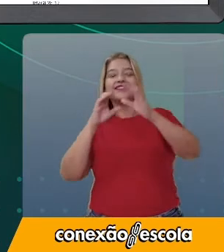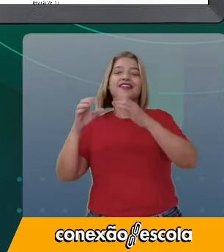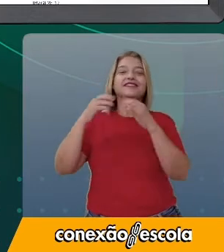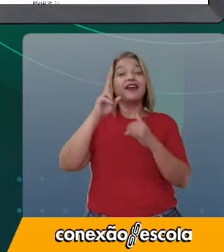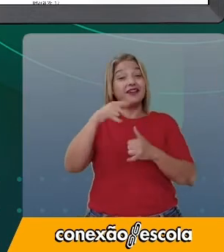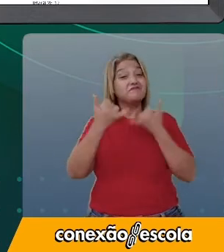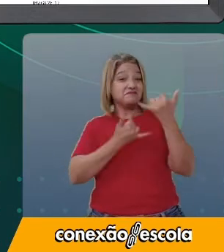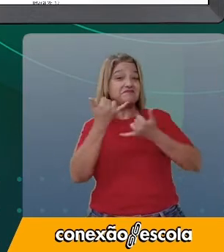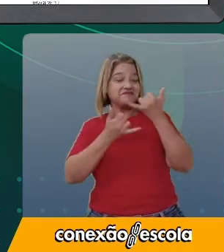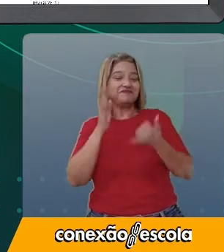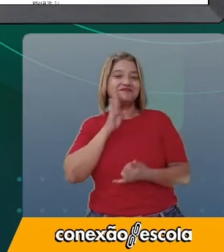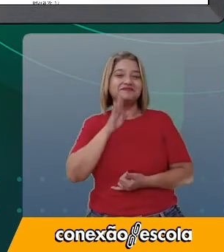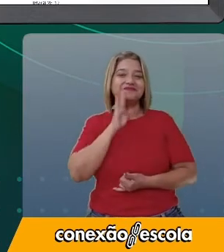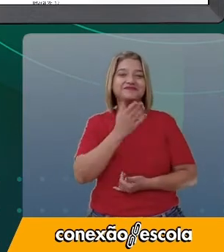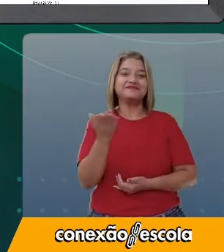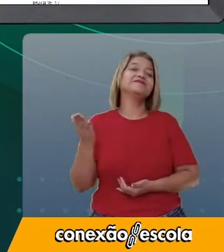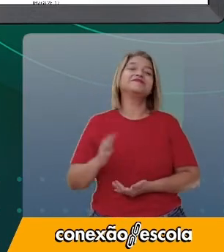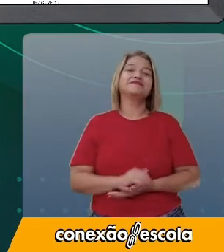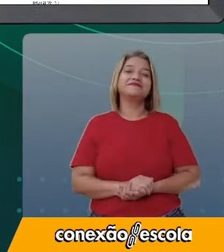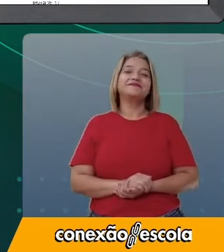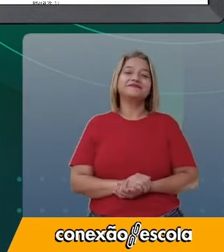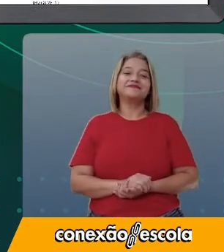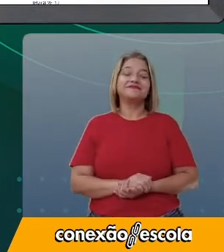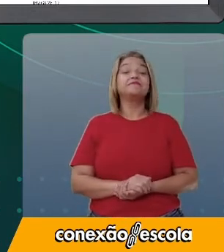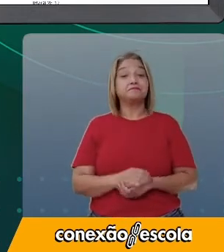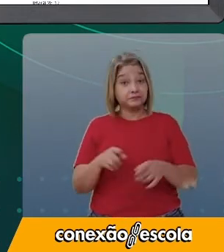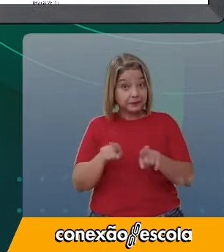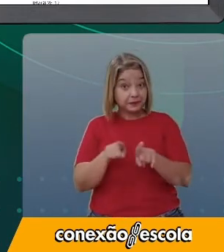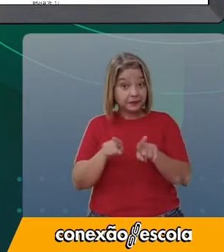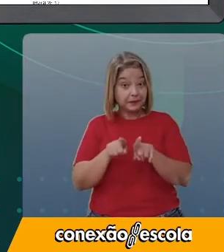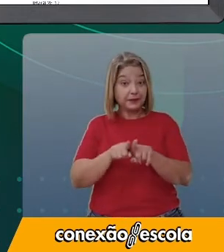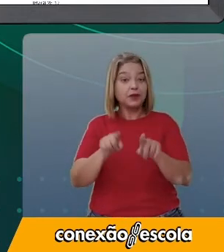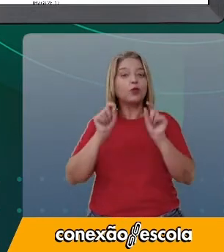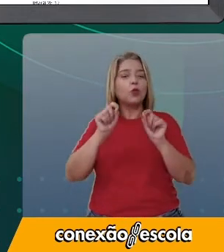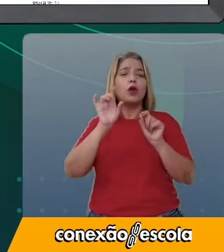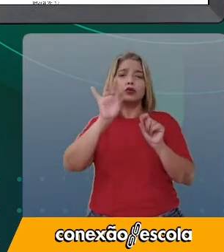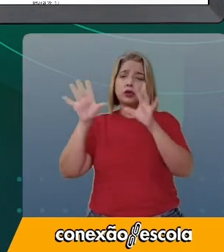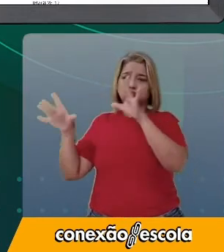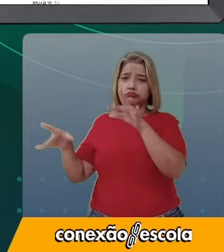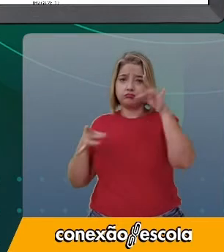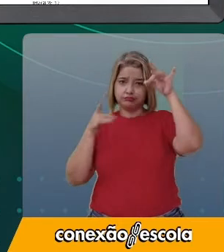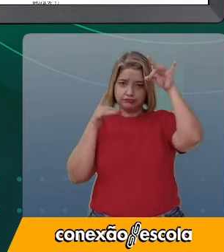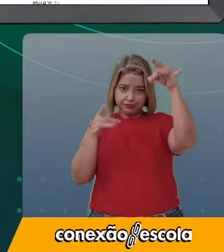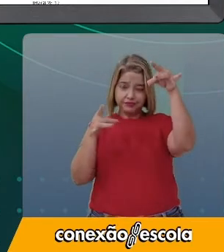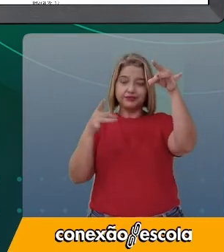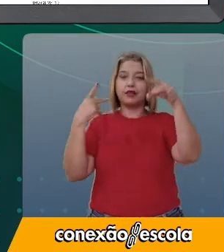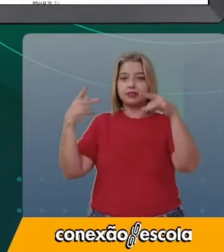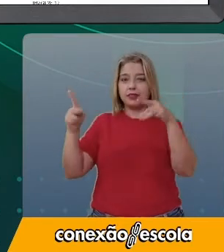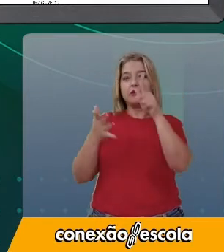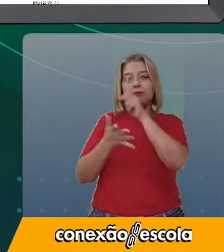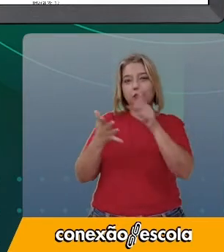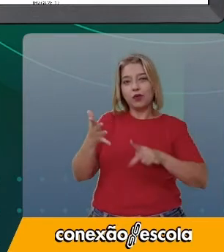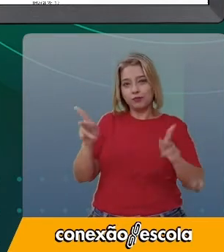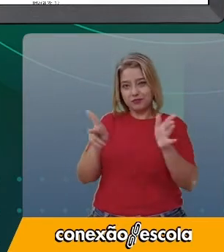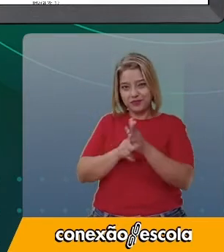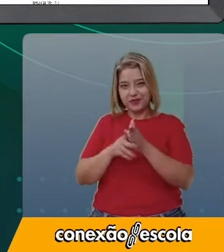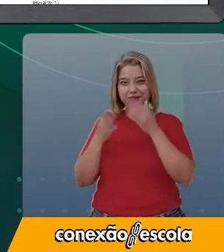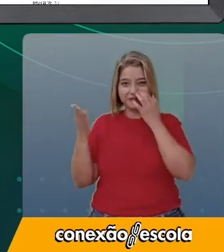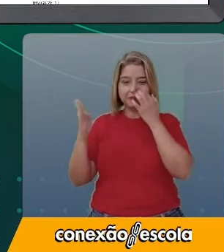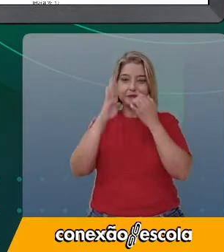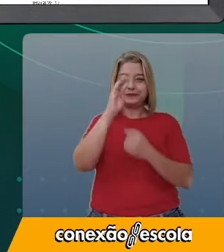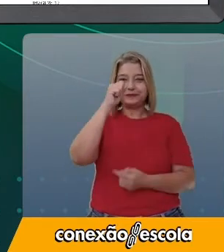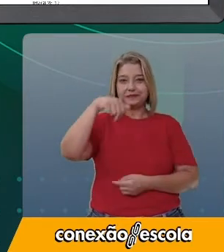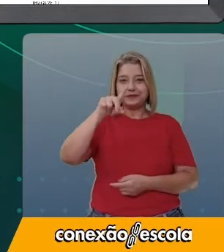brincadeira muito legal. Aqui também é só um fragmento do poema. Então, a